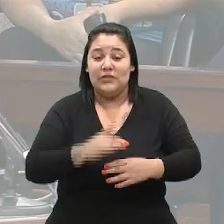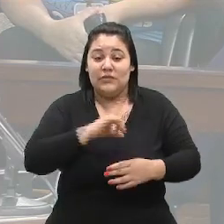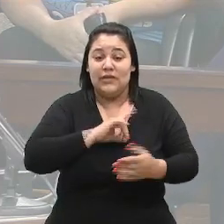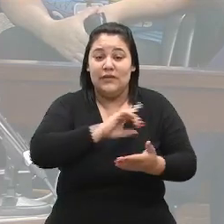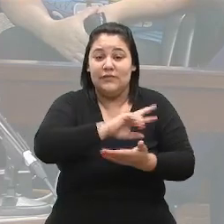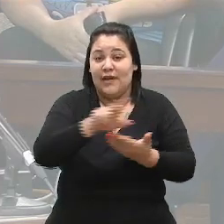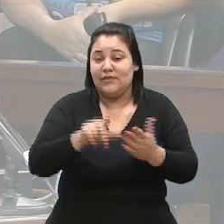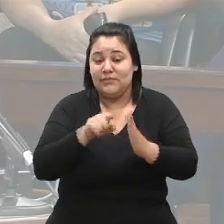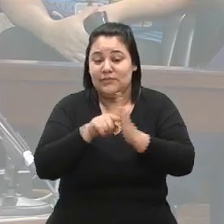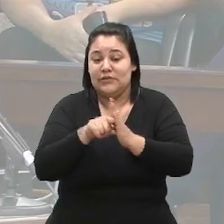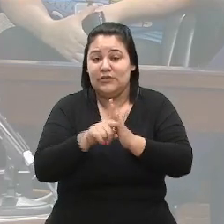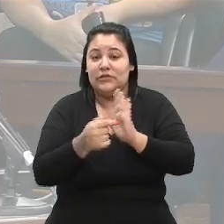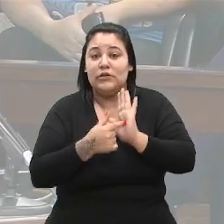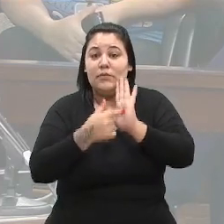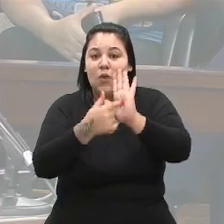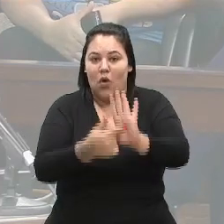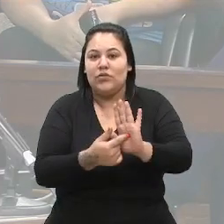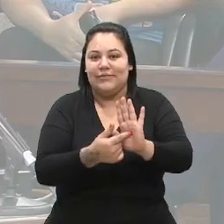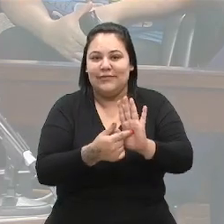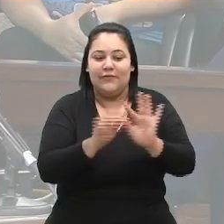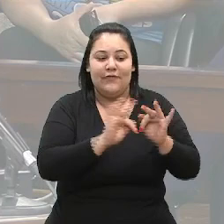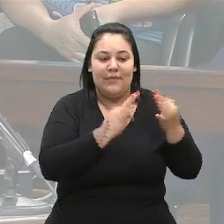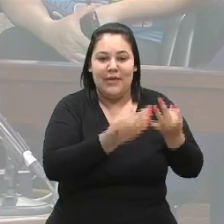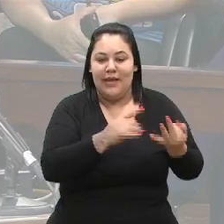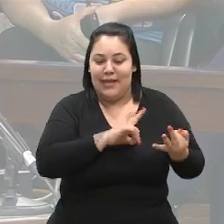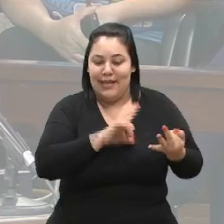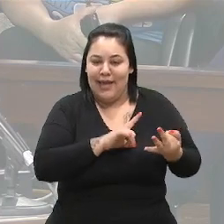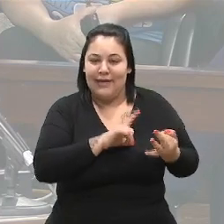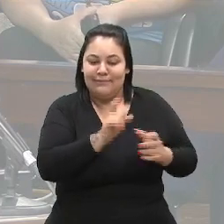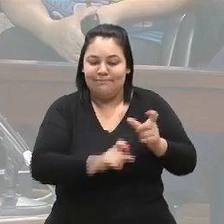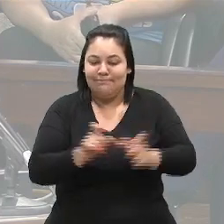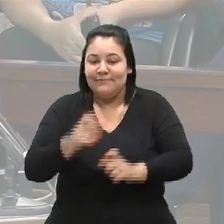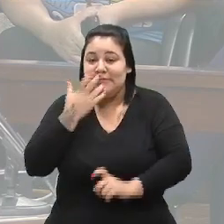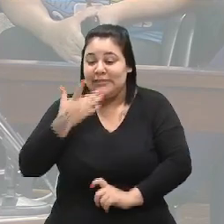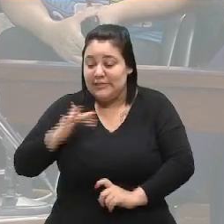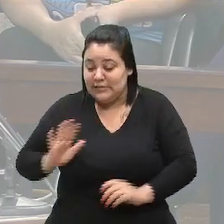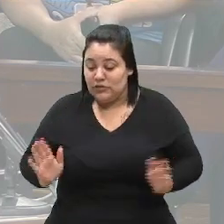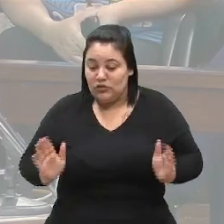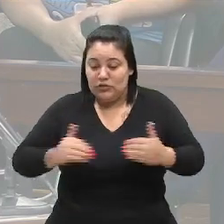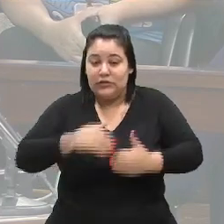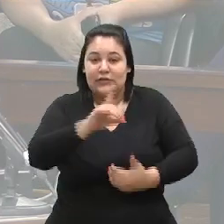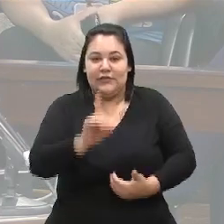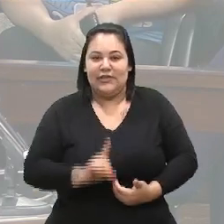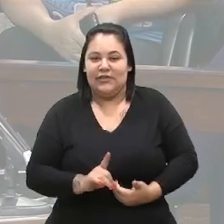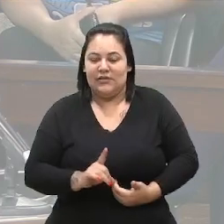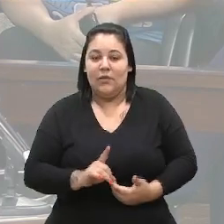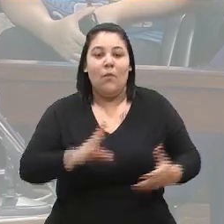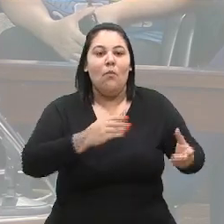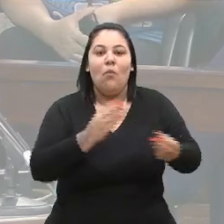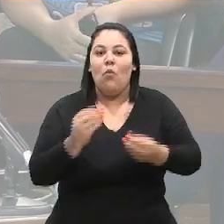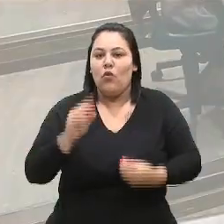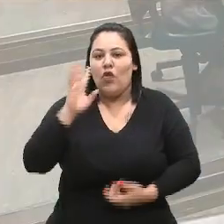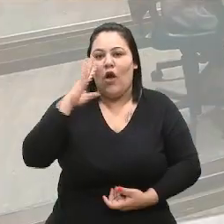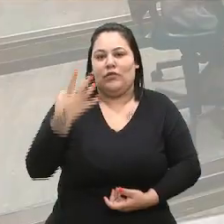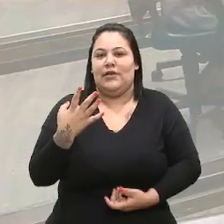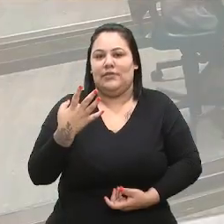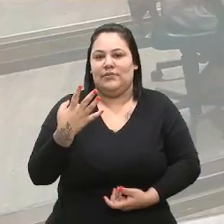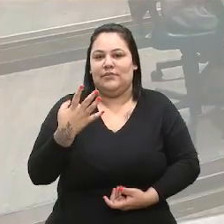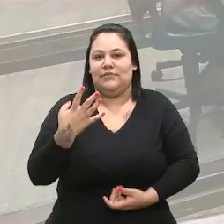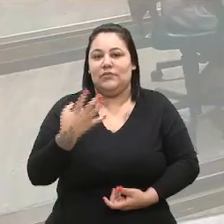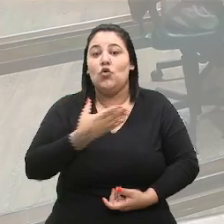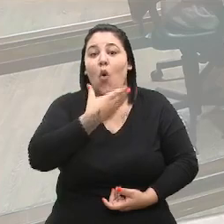pesquisas apontam que em famílias com crianças autistas, Down ou deficientes, muitos casos acontecem dos homens, dos